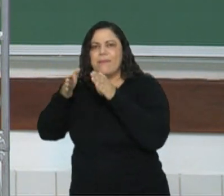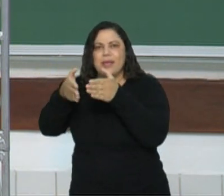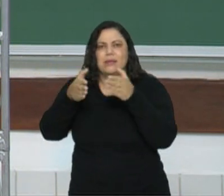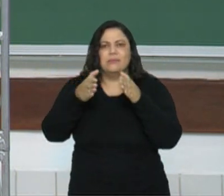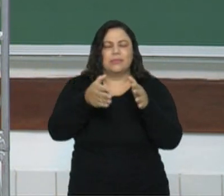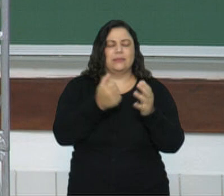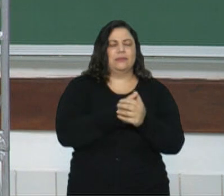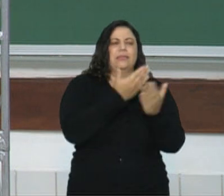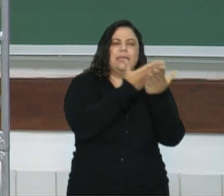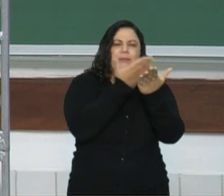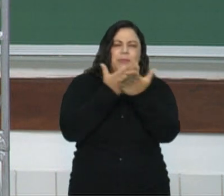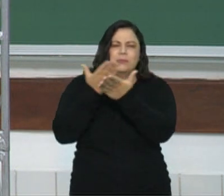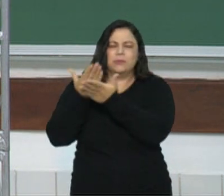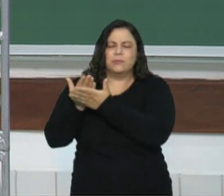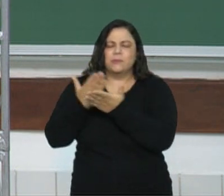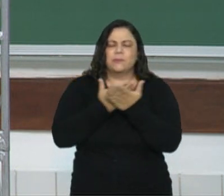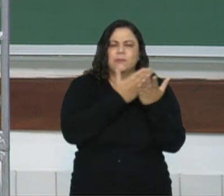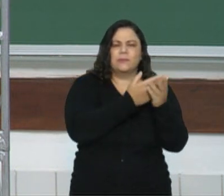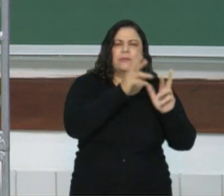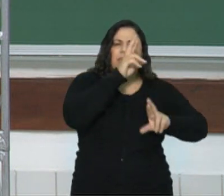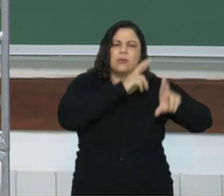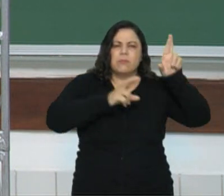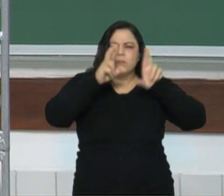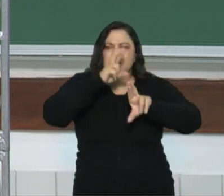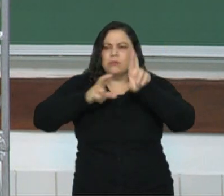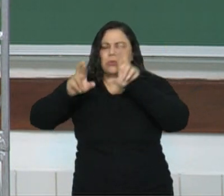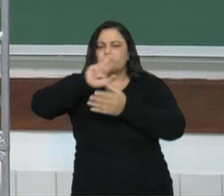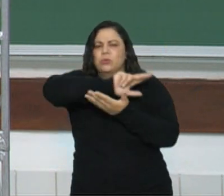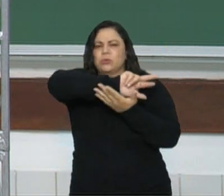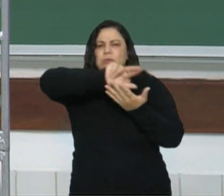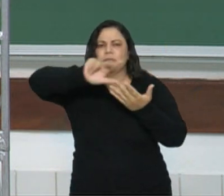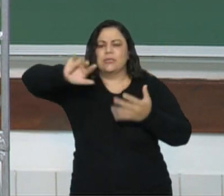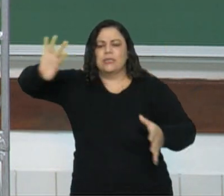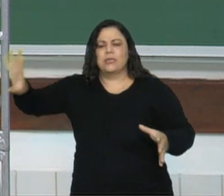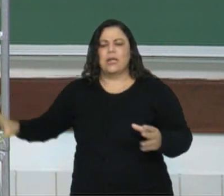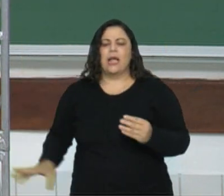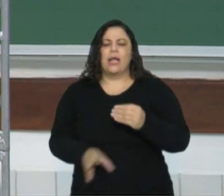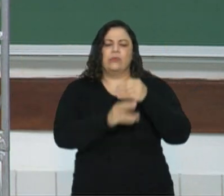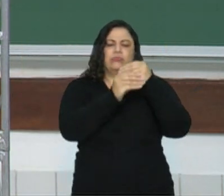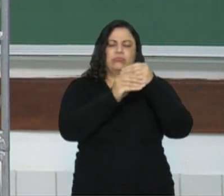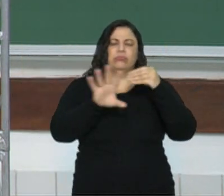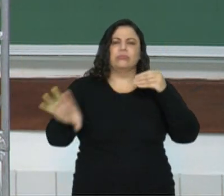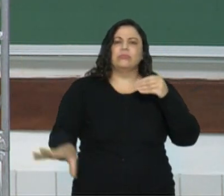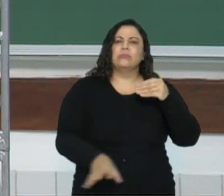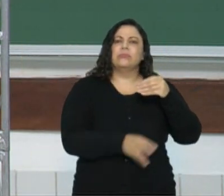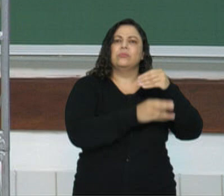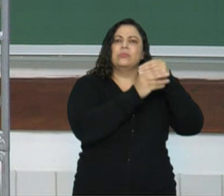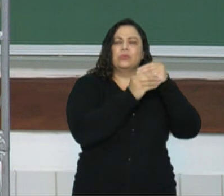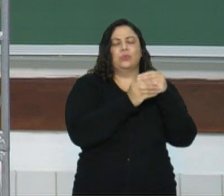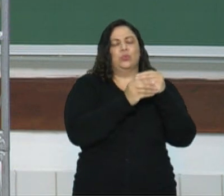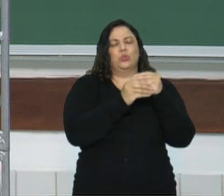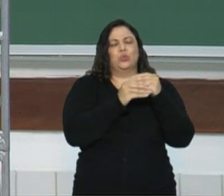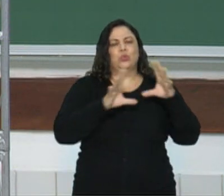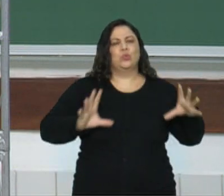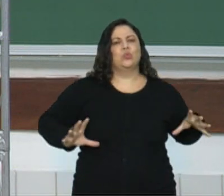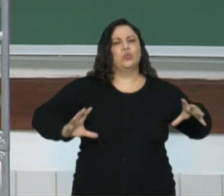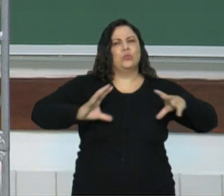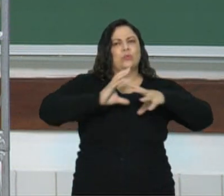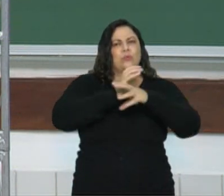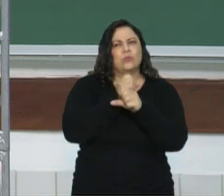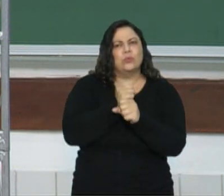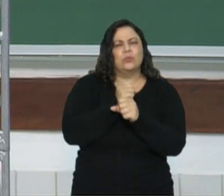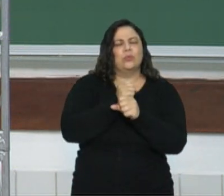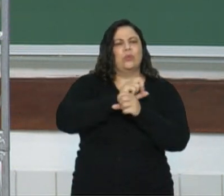Aí faz a síntese para juntar. O que por fim é a enumeração é conferir. Você de fato juntou todos